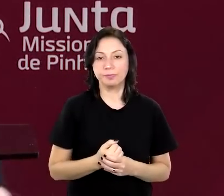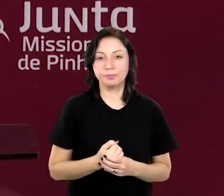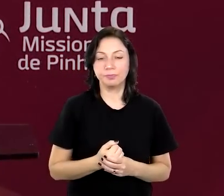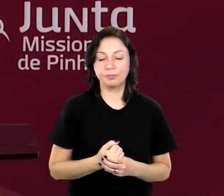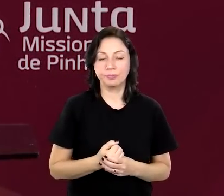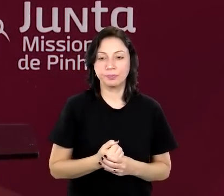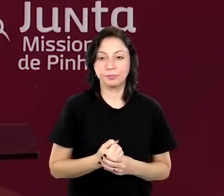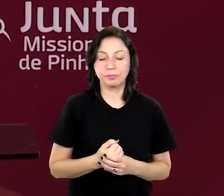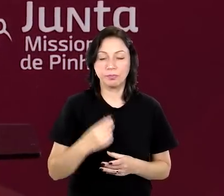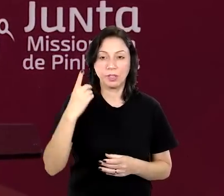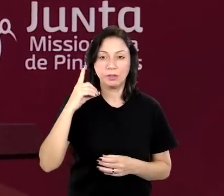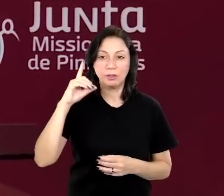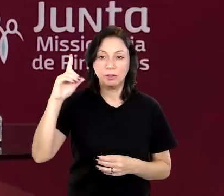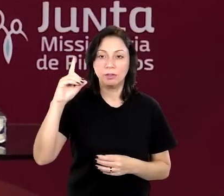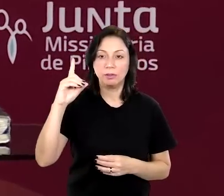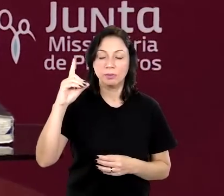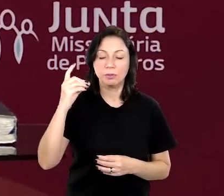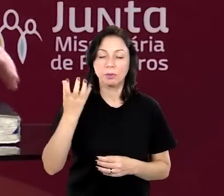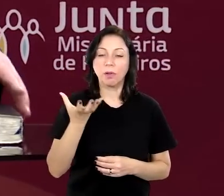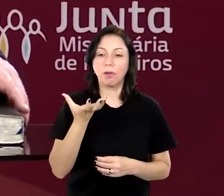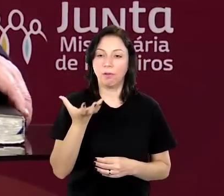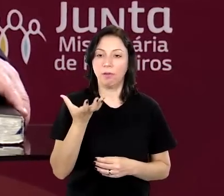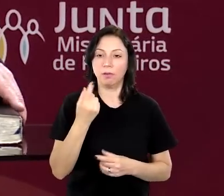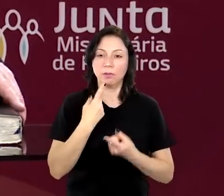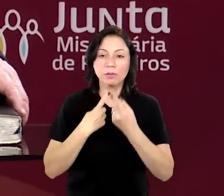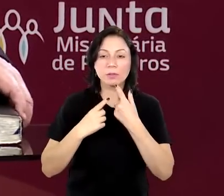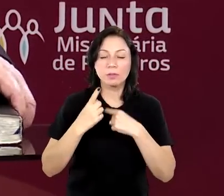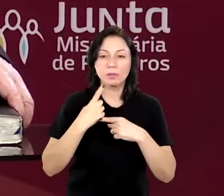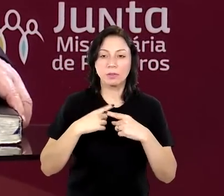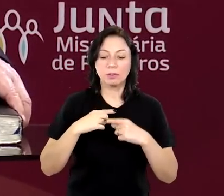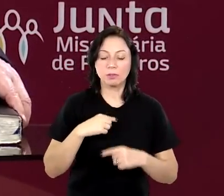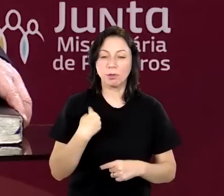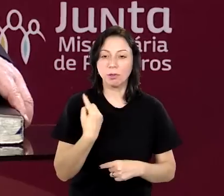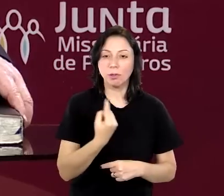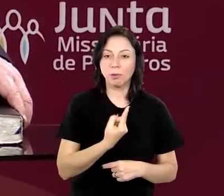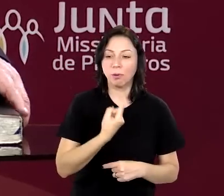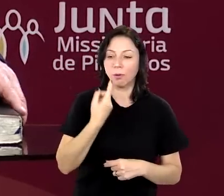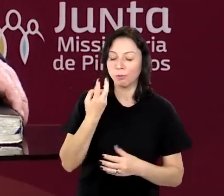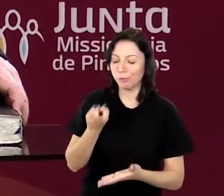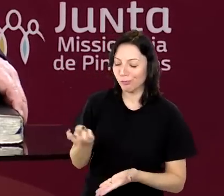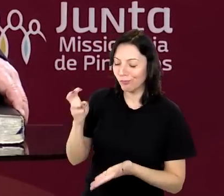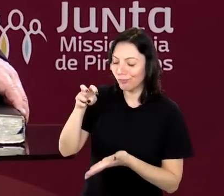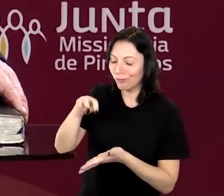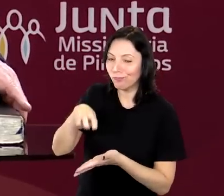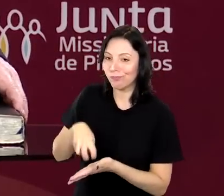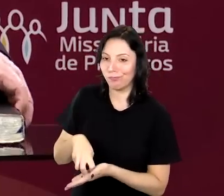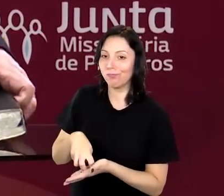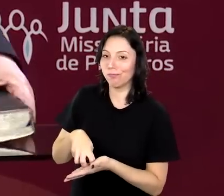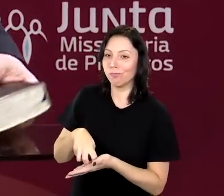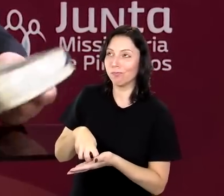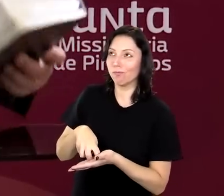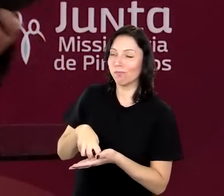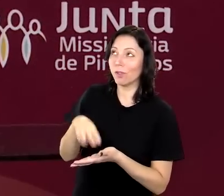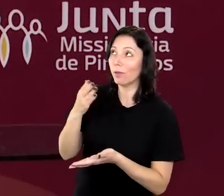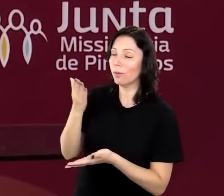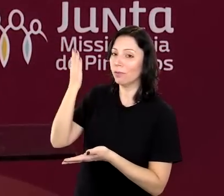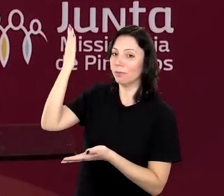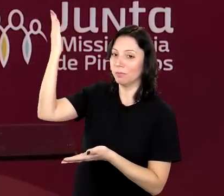quer que nos rendemos a Ele. E depois que o anjo se